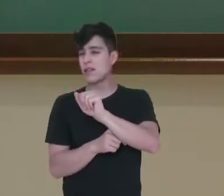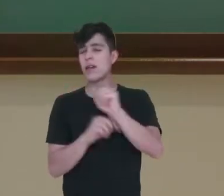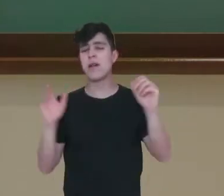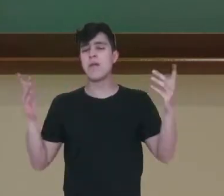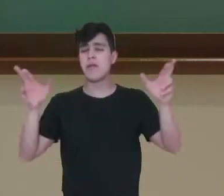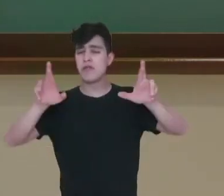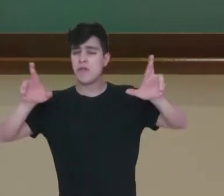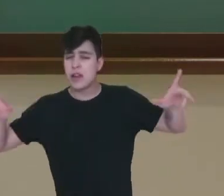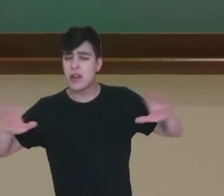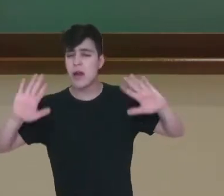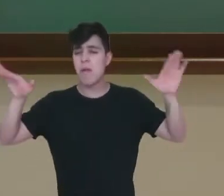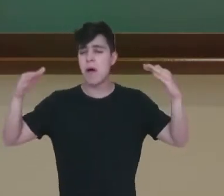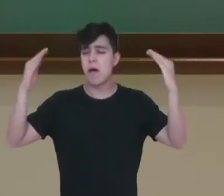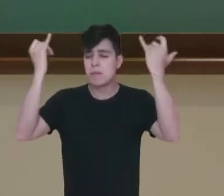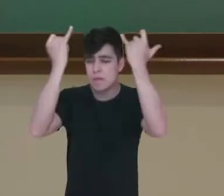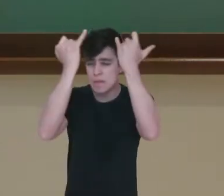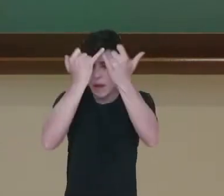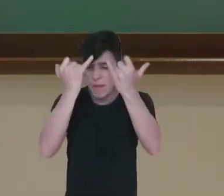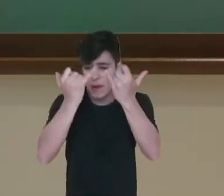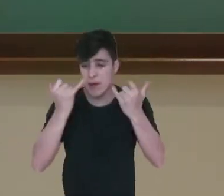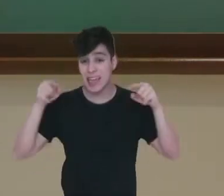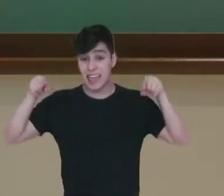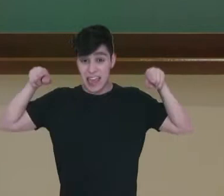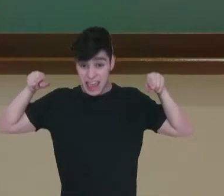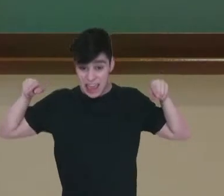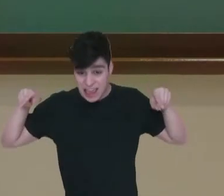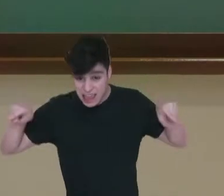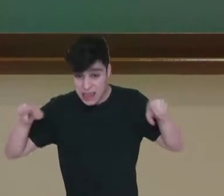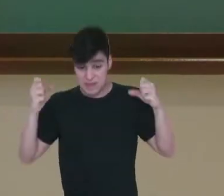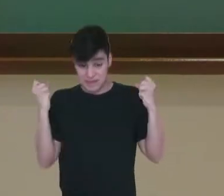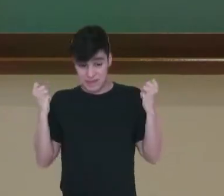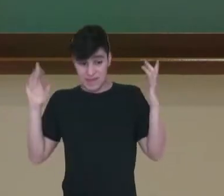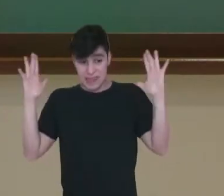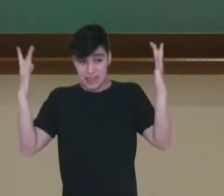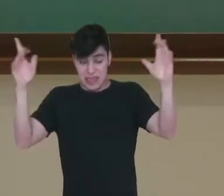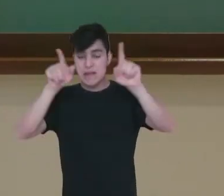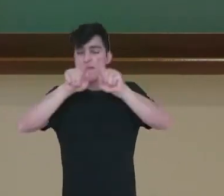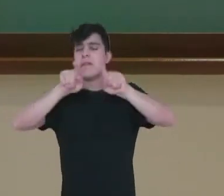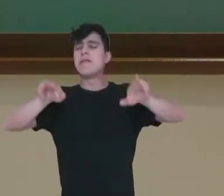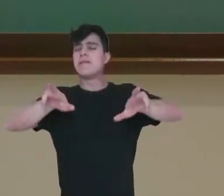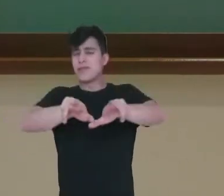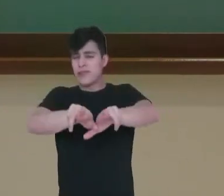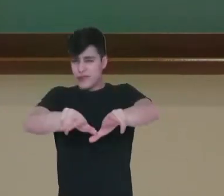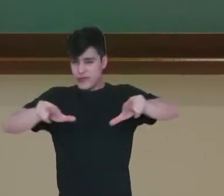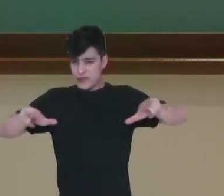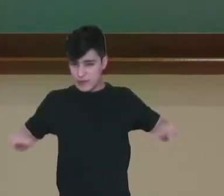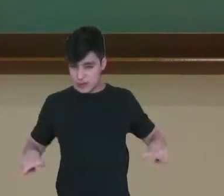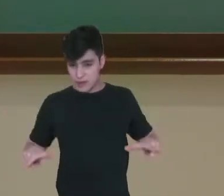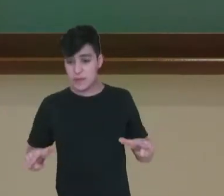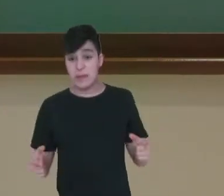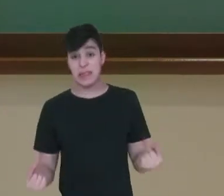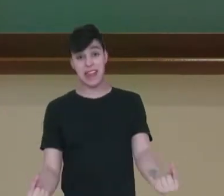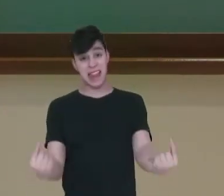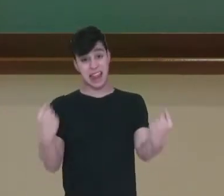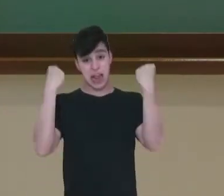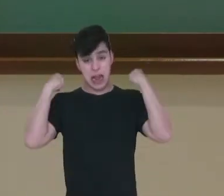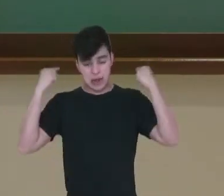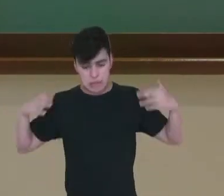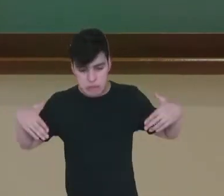quais as diferenças entre essas duas formações florestais, que foram e ainda